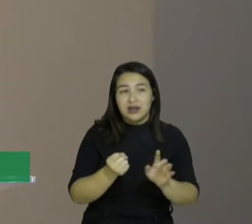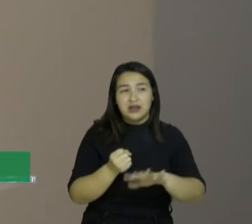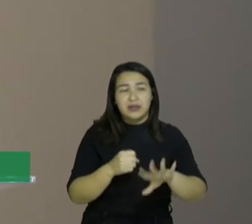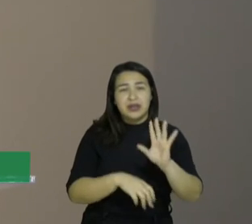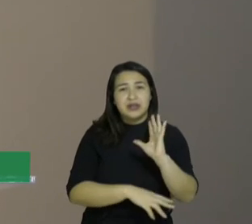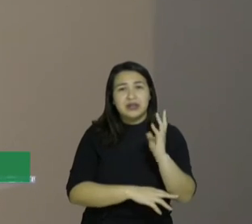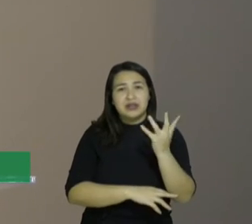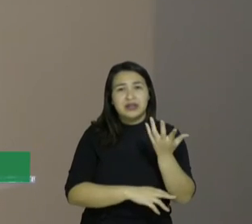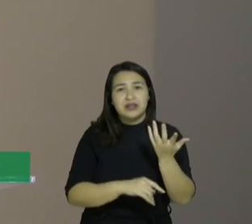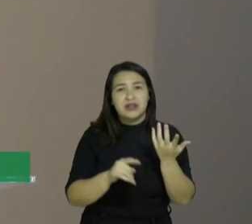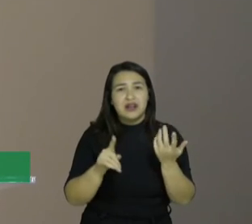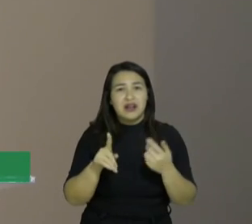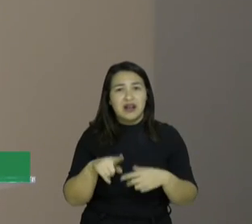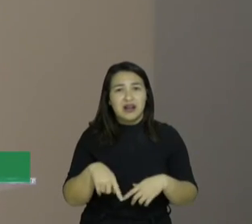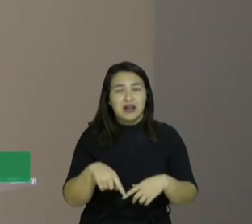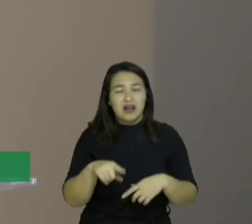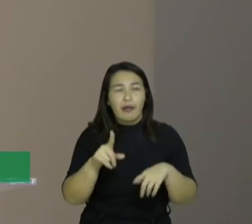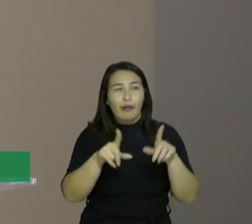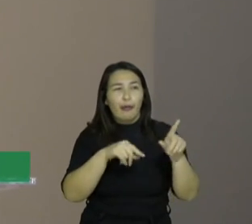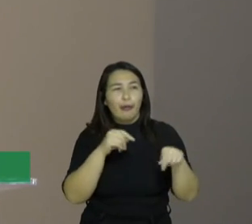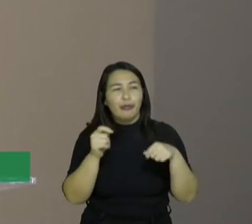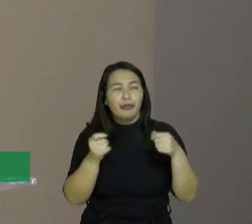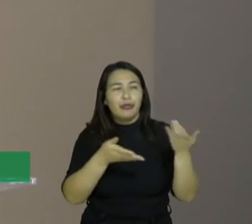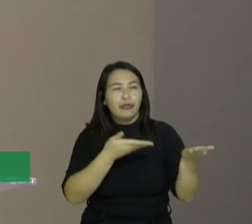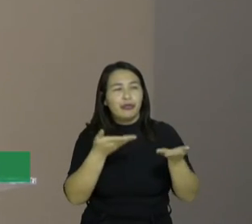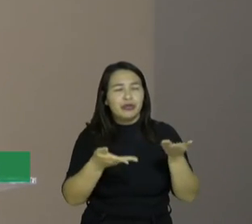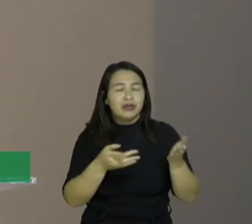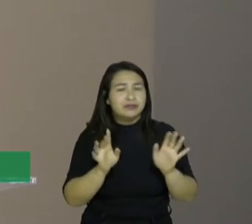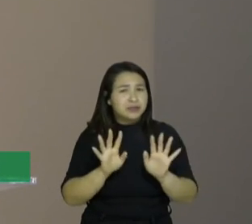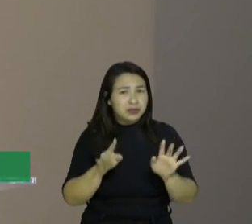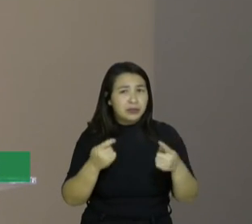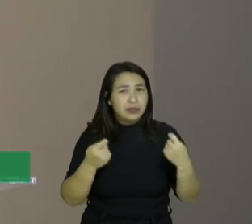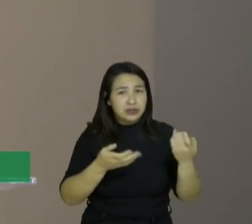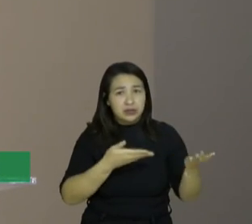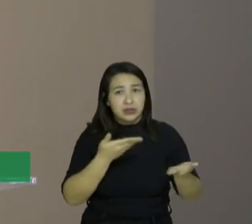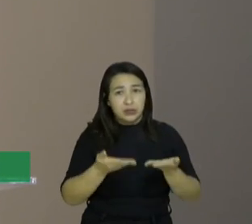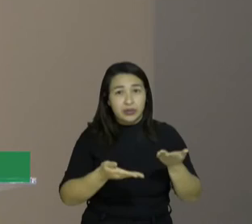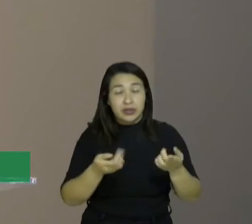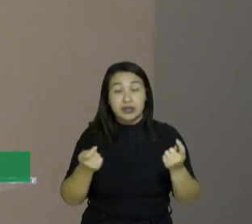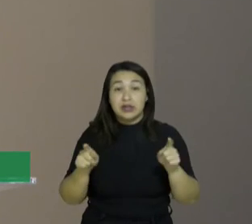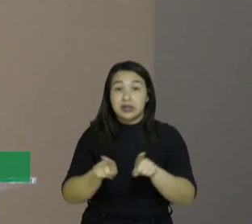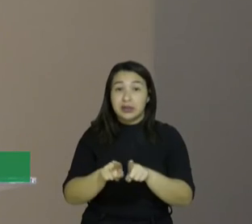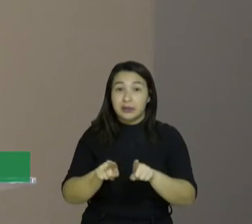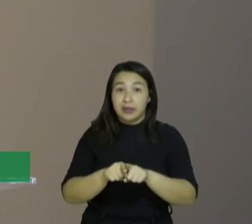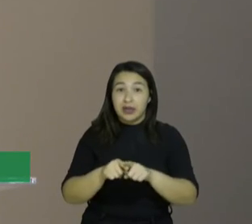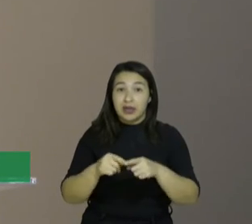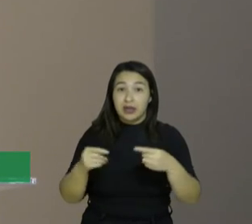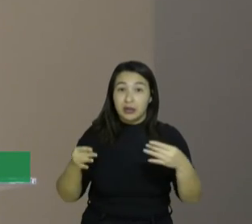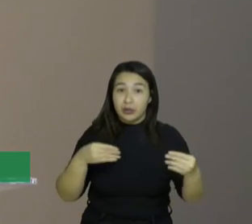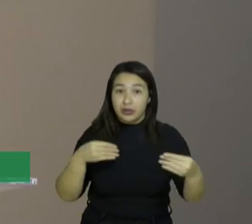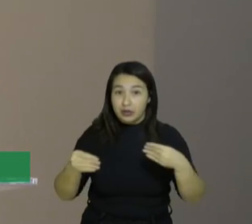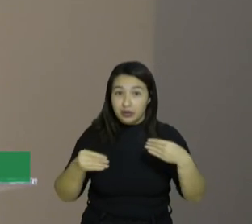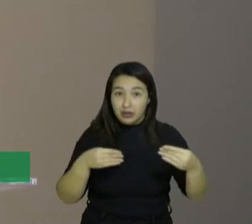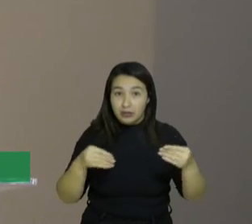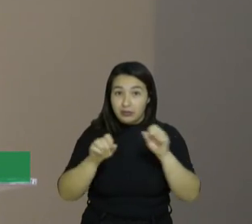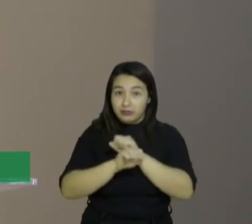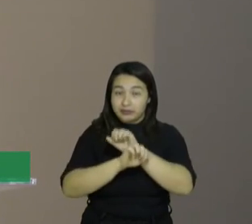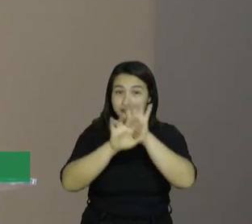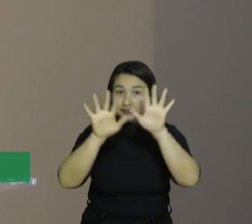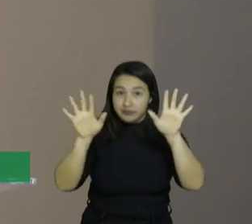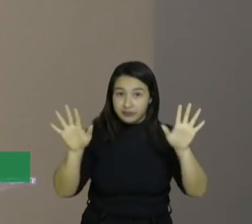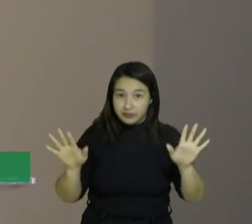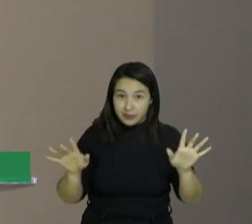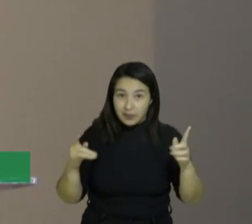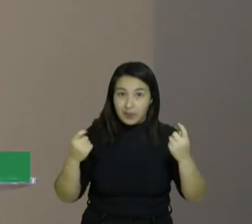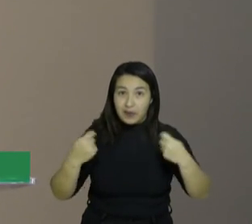como anexo opcionais segundo os princípios da Transparência e da participação pública devem ser